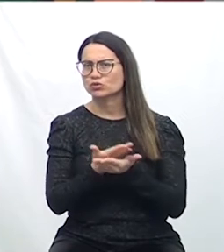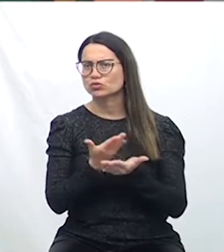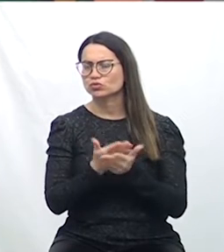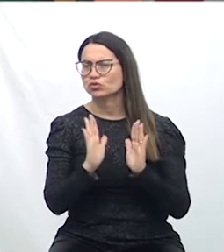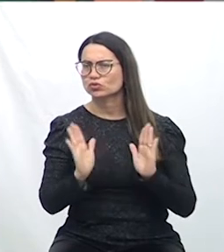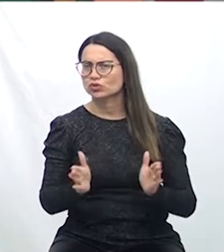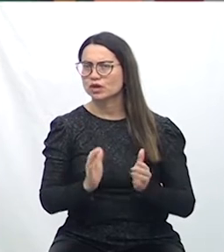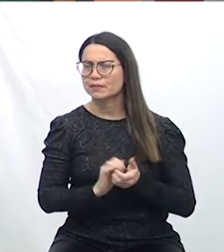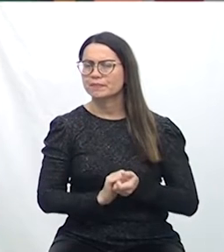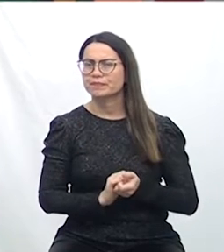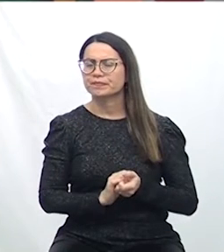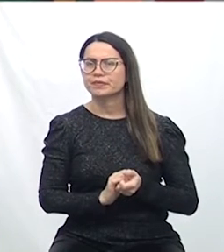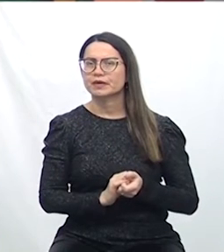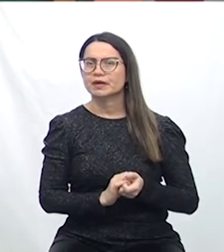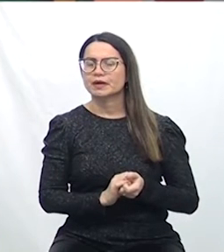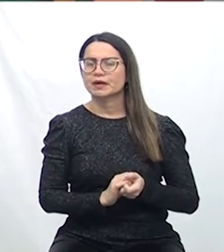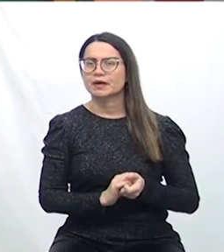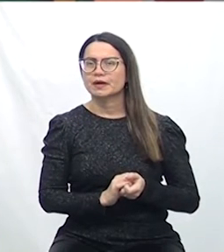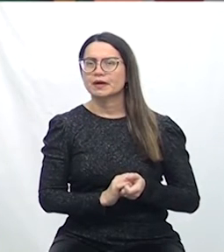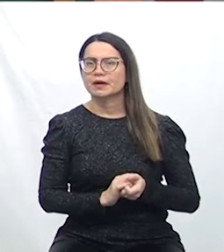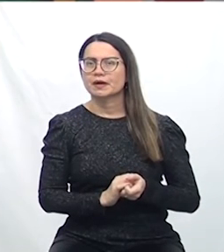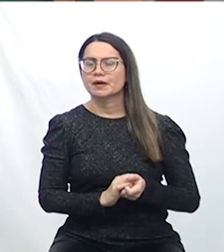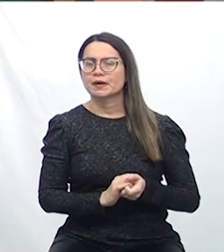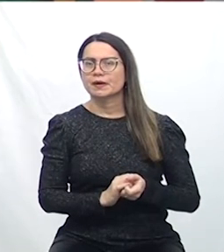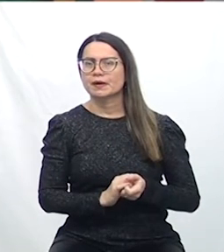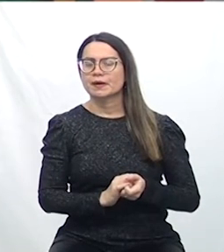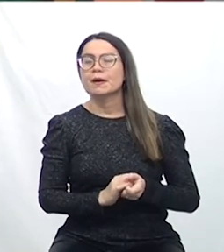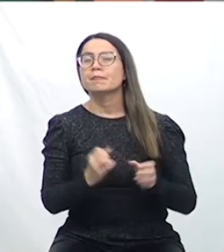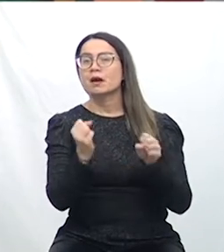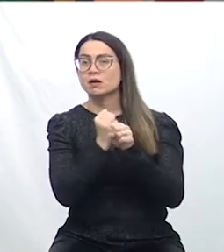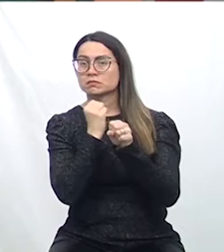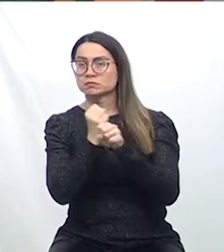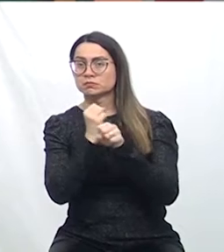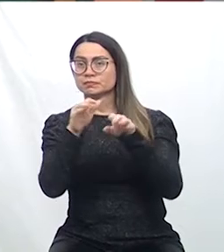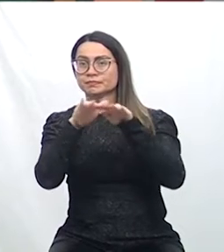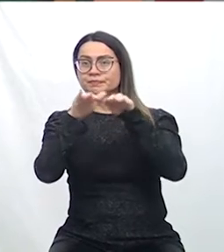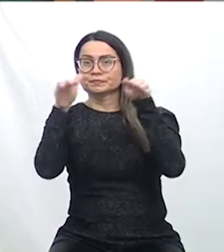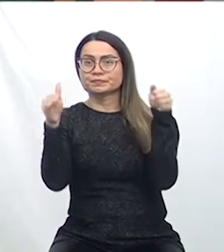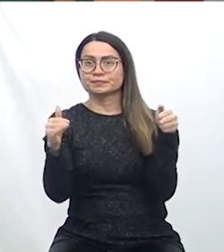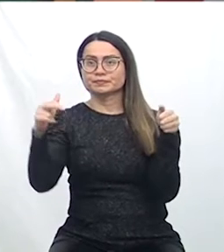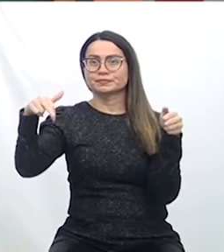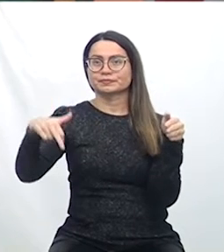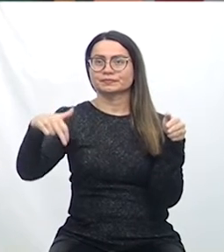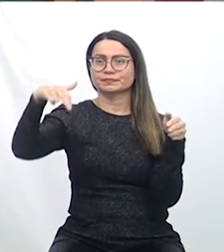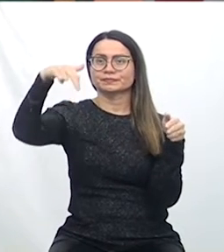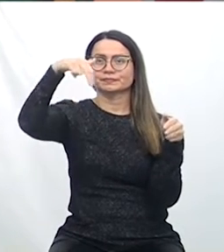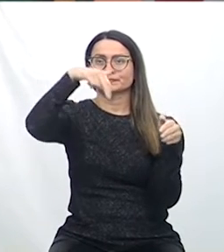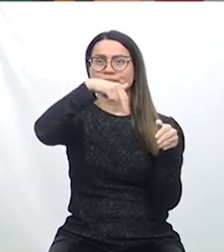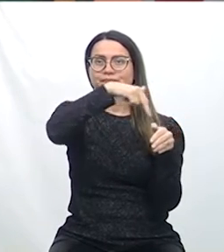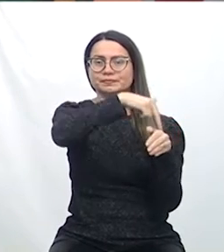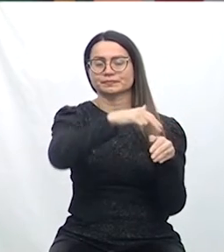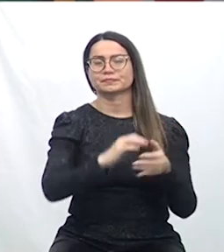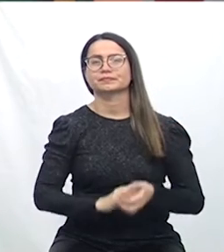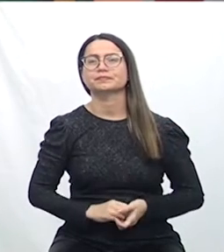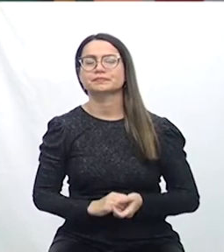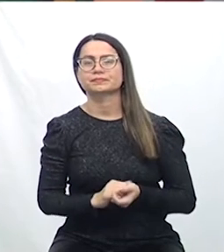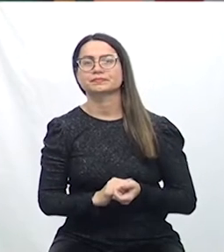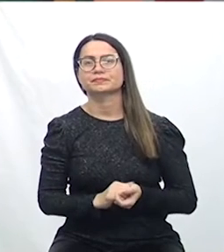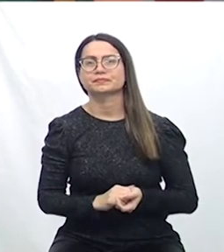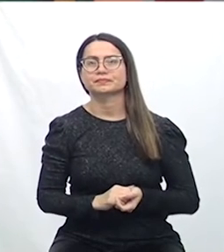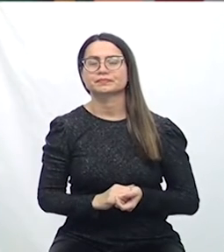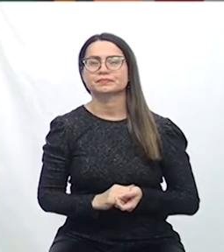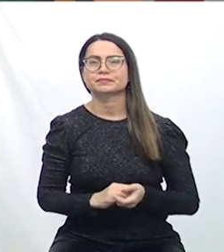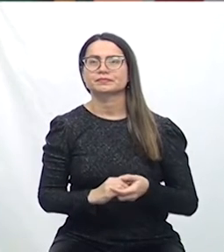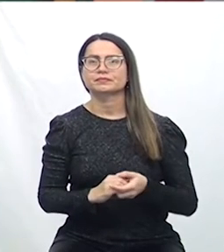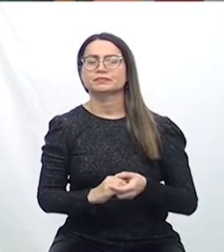estudo para formalizar, para construir ali, então, uma passarela ali. Torcemos para que isso aconteça o mais rápido possível.